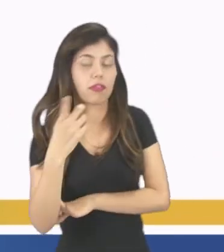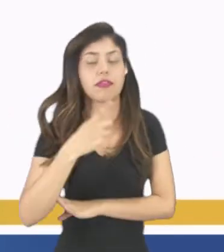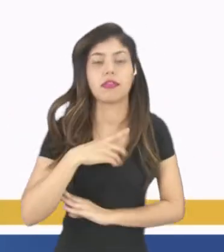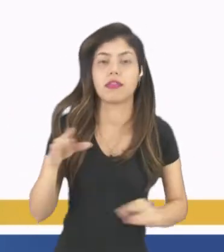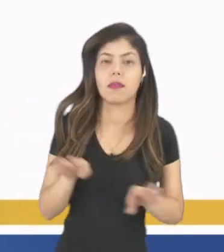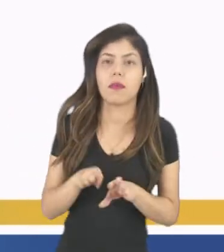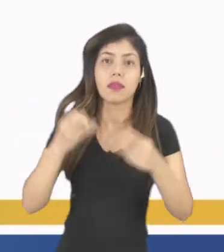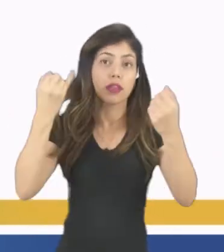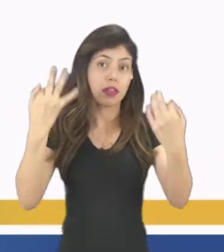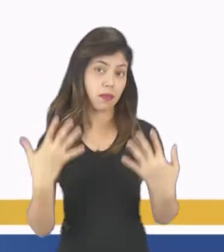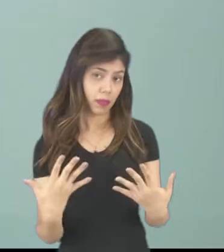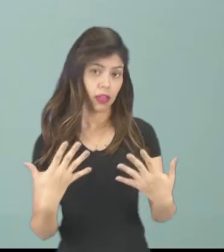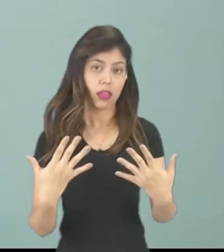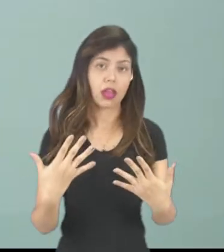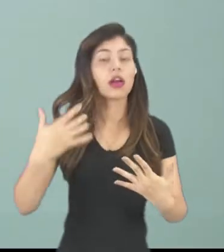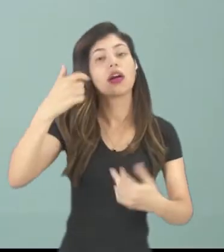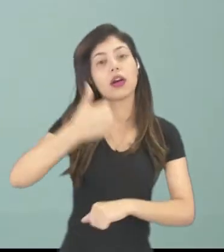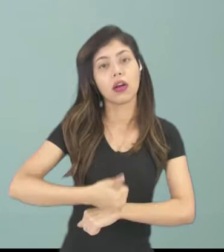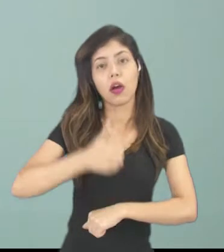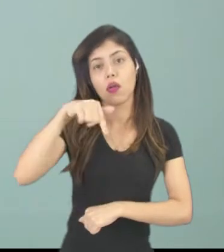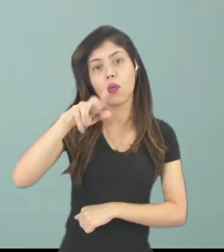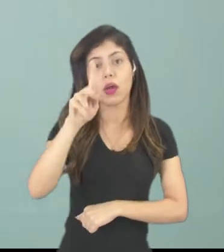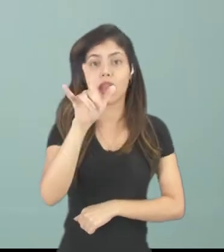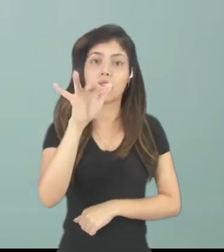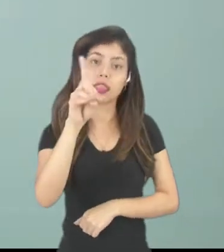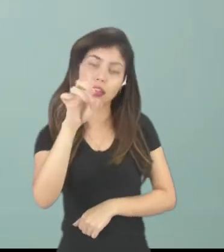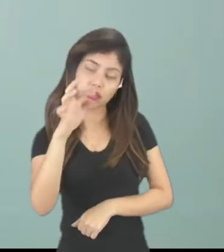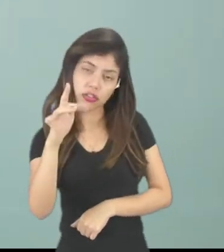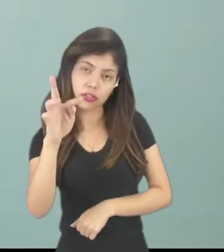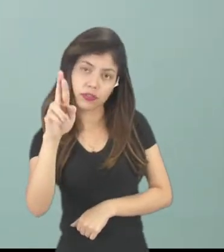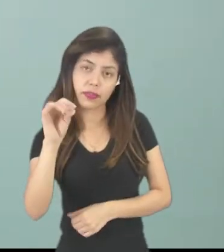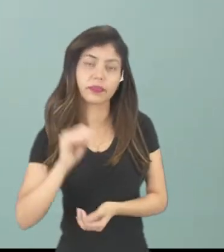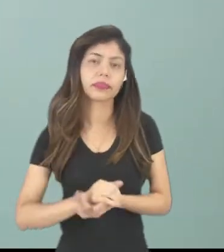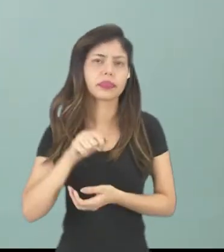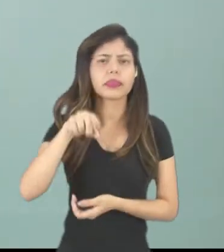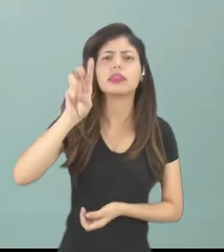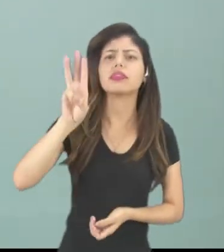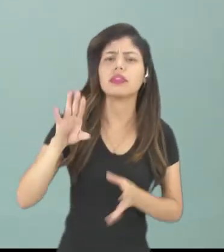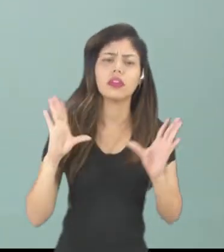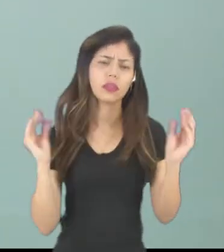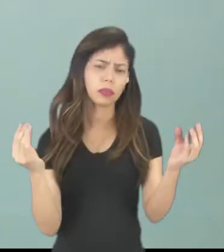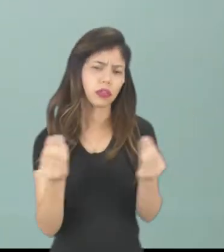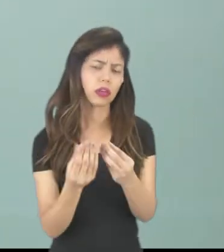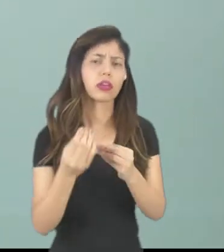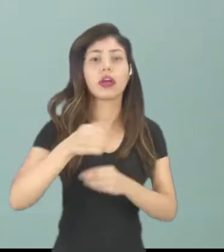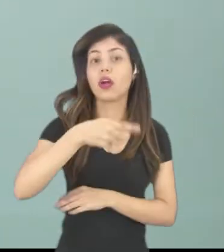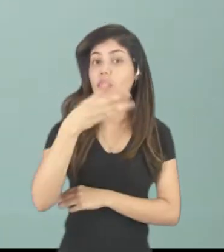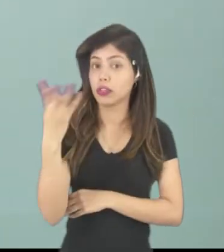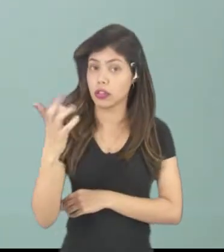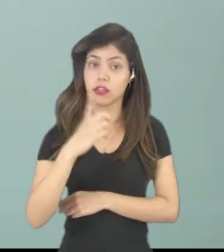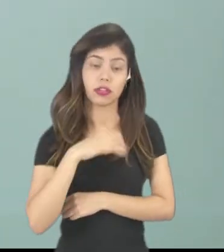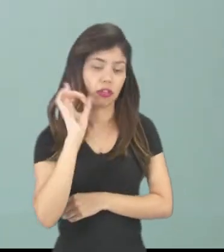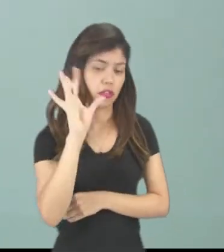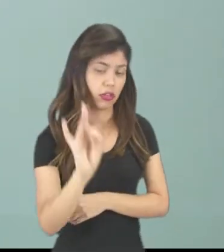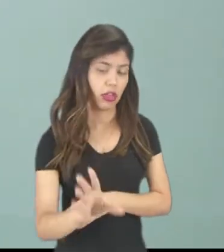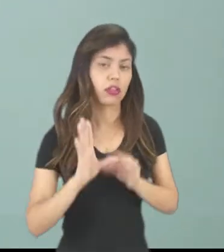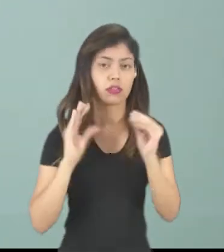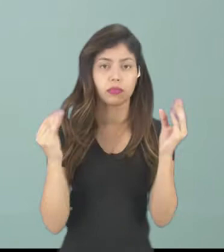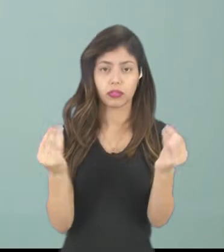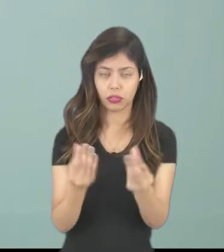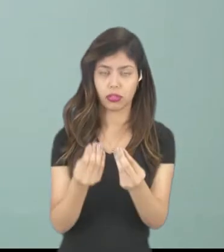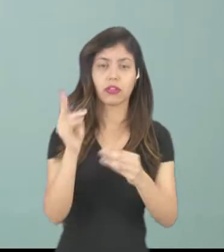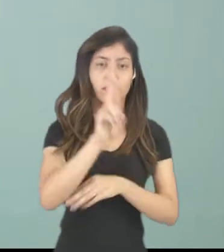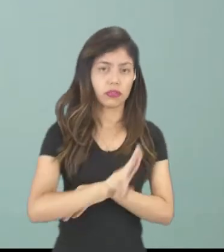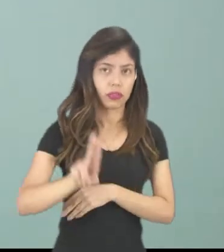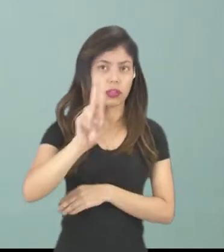Quando se trata da qualitativa, a gente vai estar identificando quem são as substâncias e quantitativa a quantidade de cada uma delas que